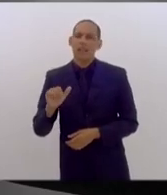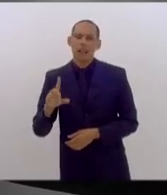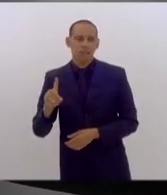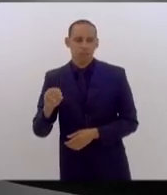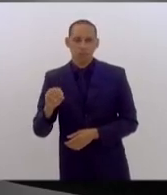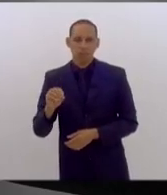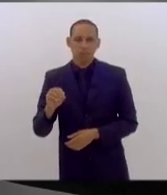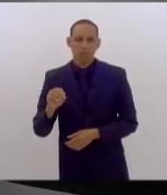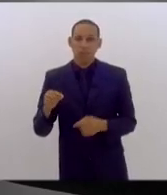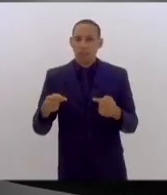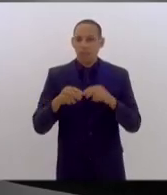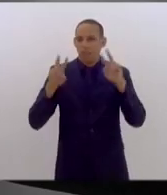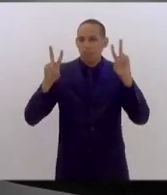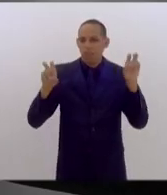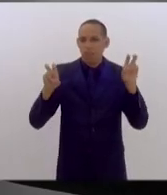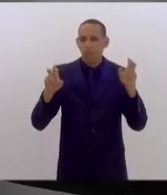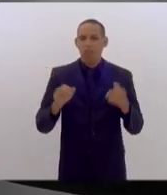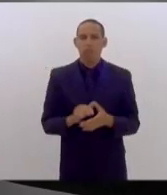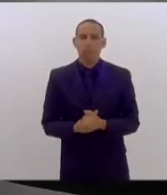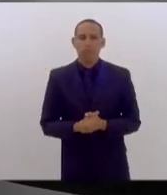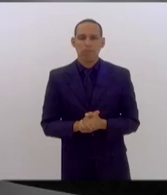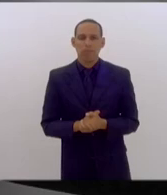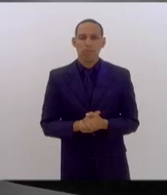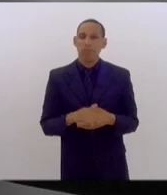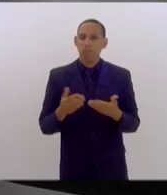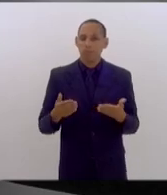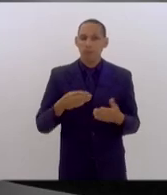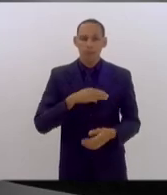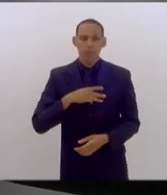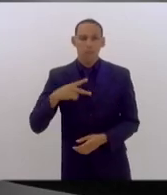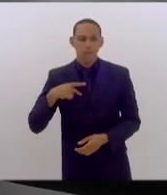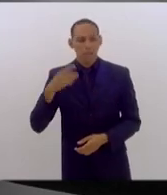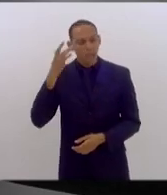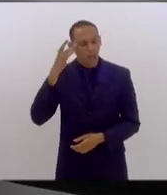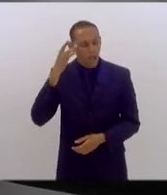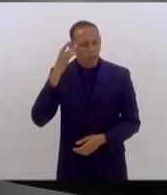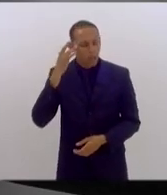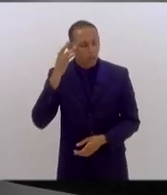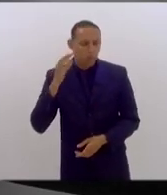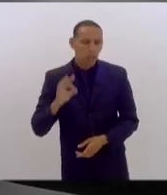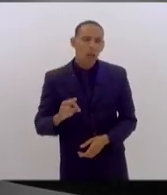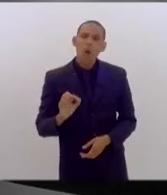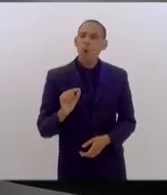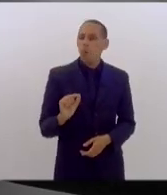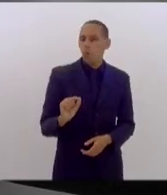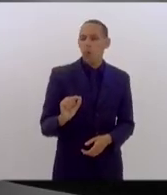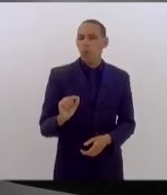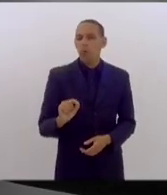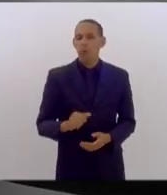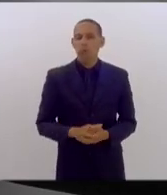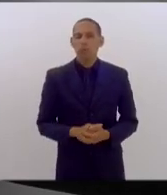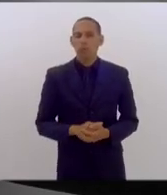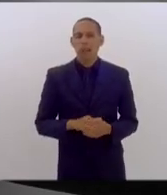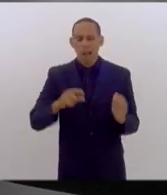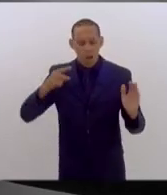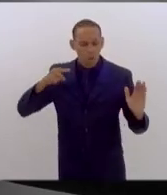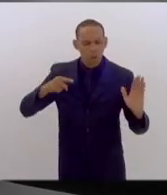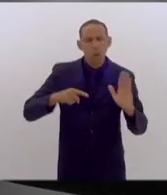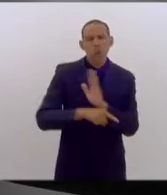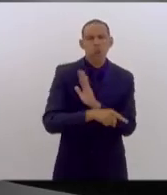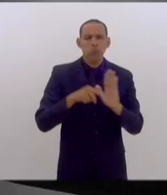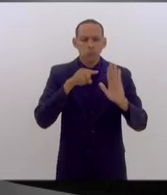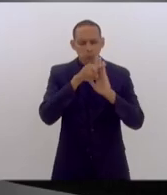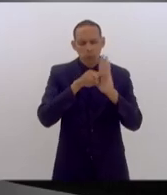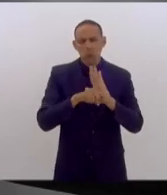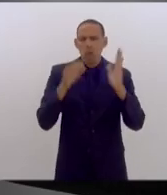tem macho oportuno que o ministério público é aprofunde essa